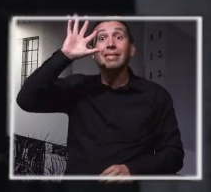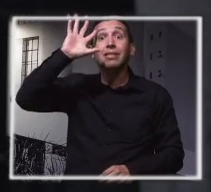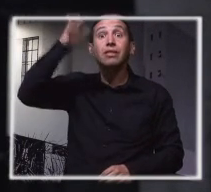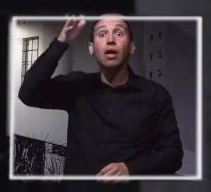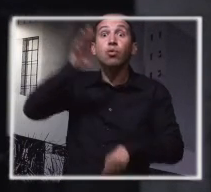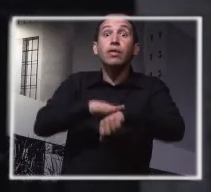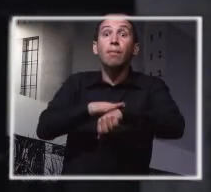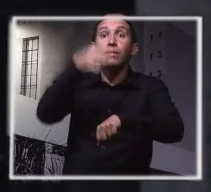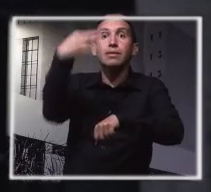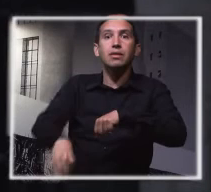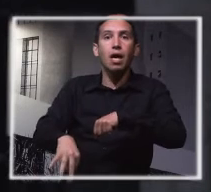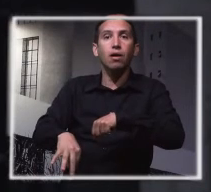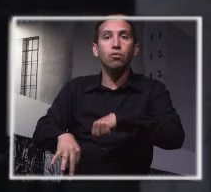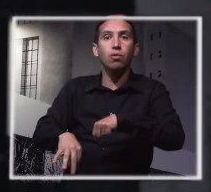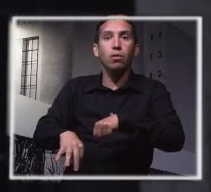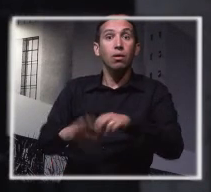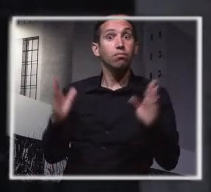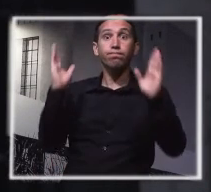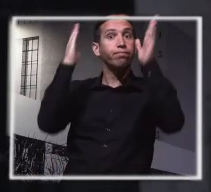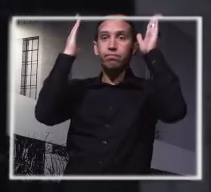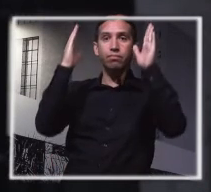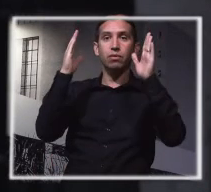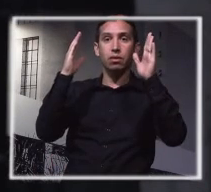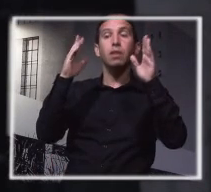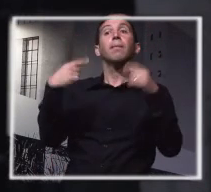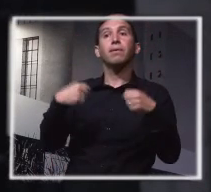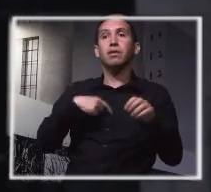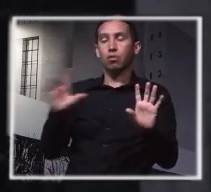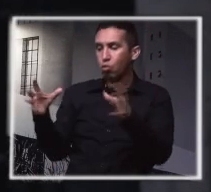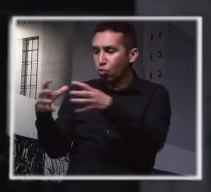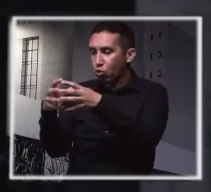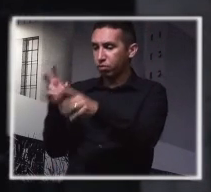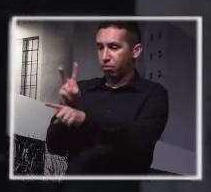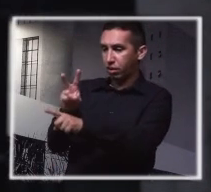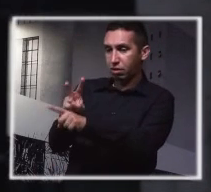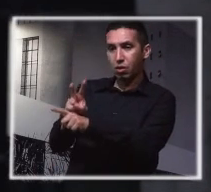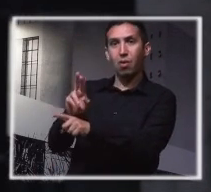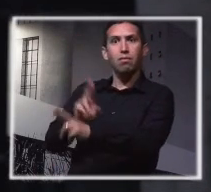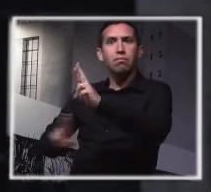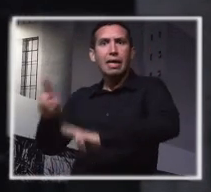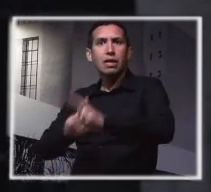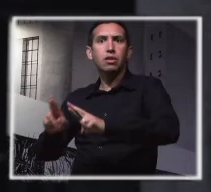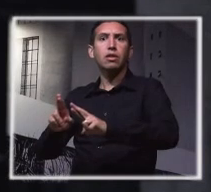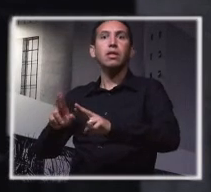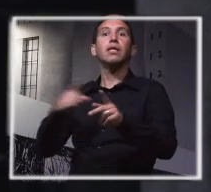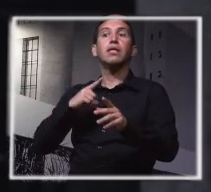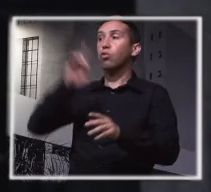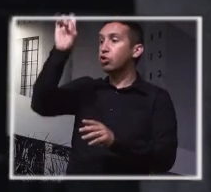em tempo adequado. Nós precisamos da rede de proteção. Nós precisamos da concretude de